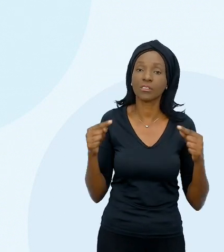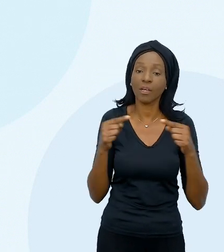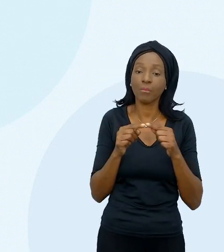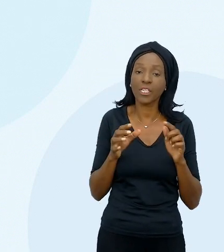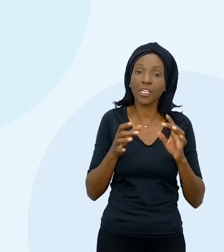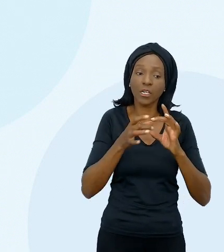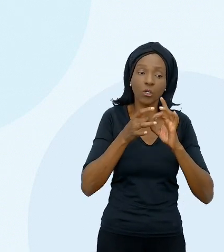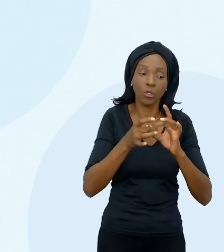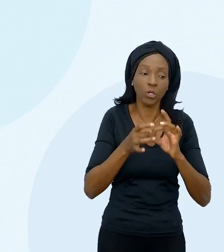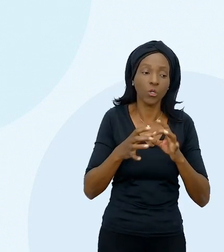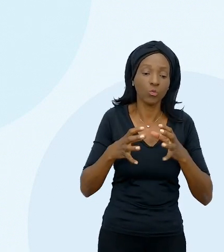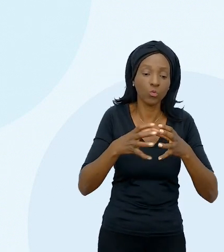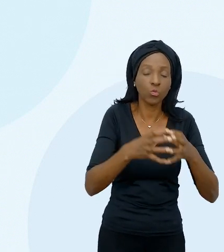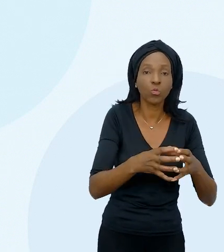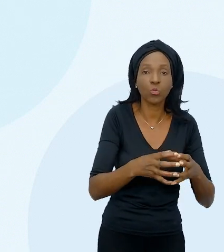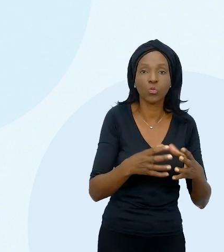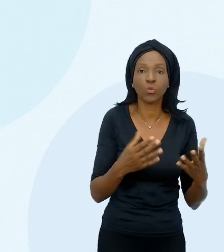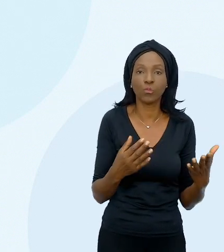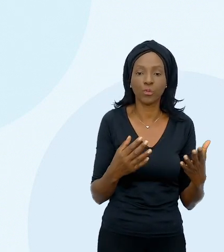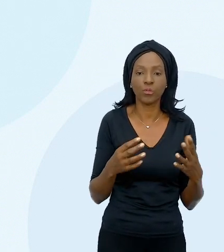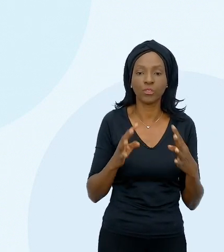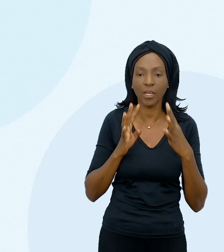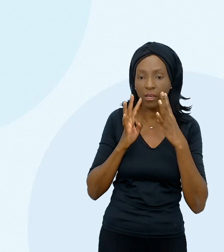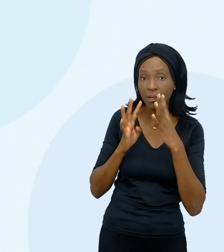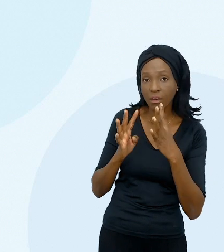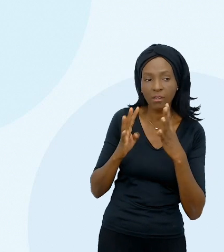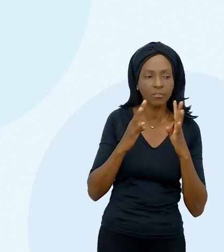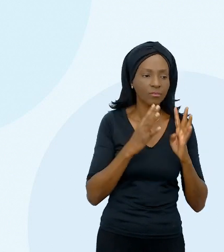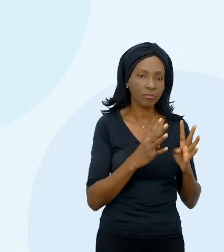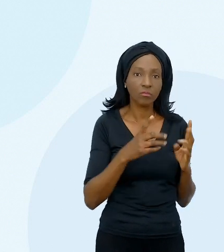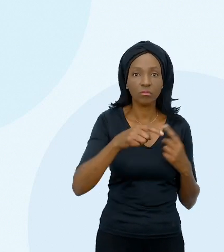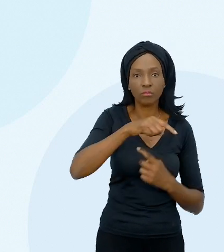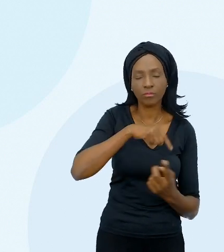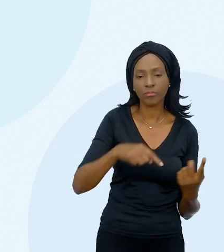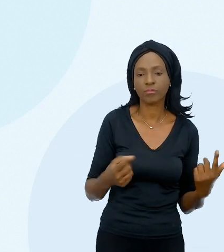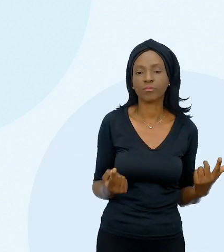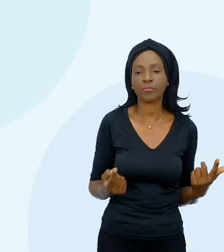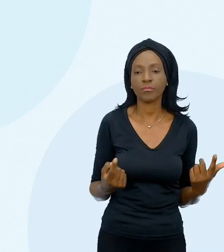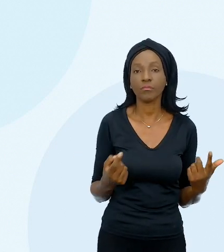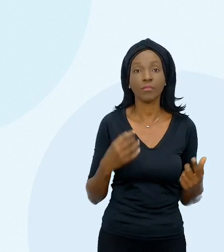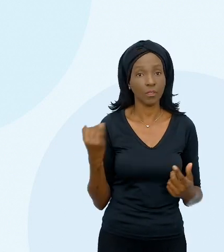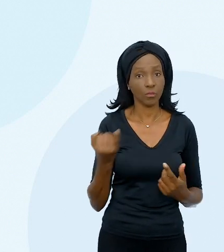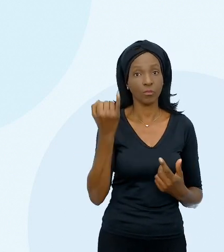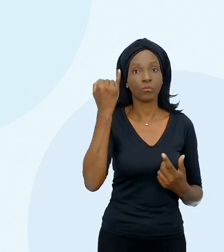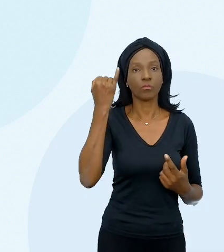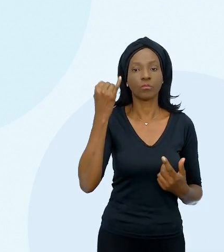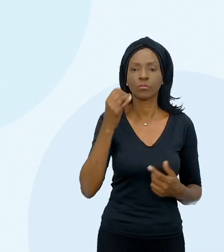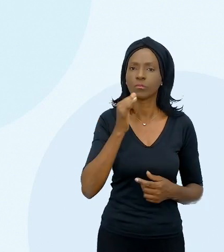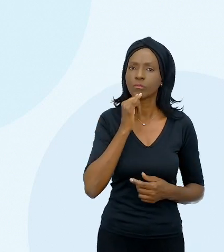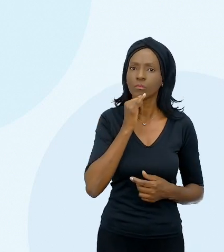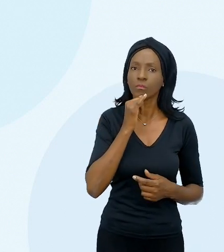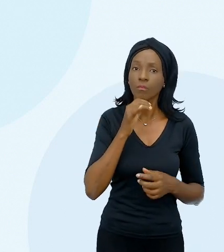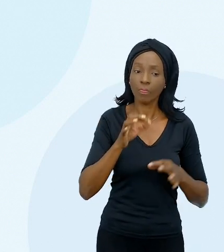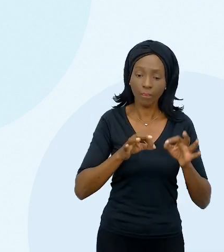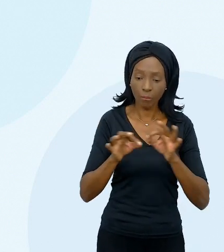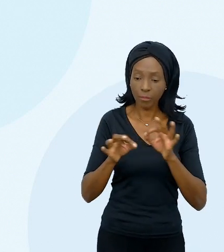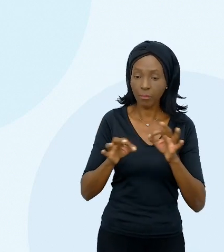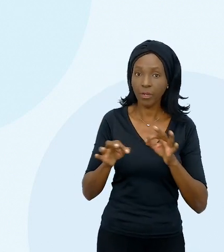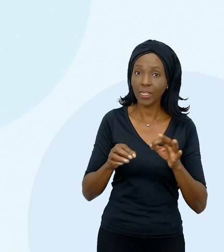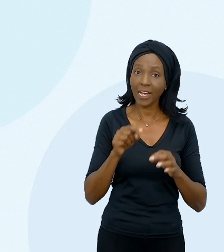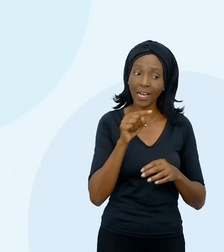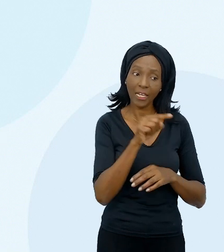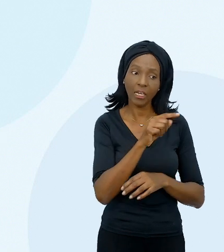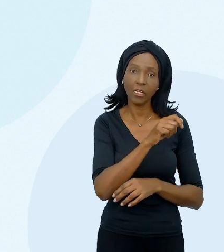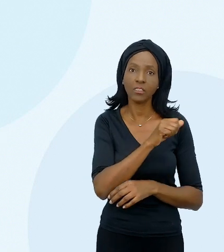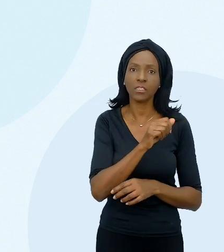conectividade, né, questão da escutativa. Então, nesse sentido, é importante, por exemplo, preparar os estudantes para que